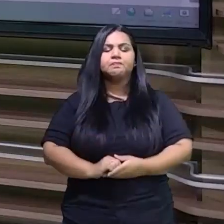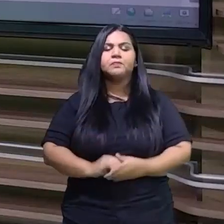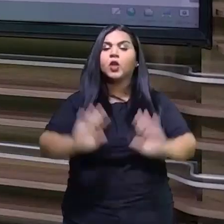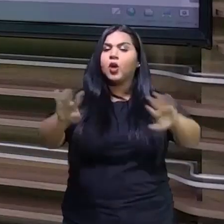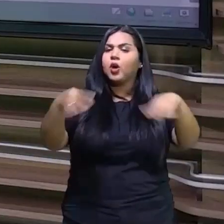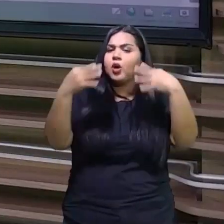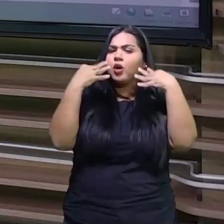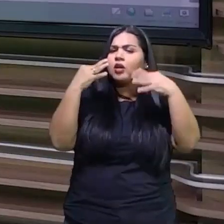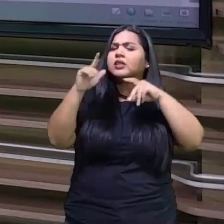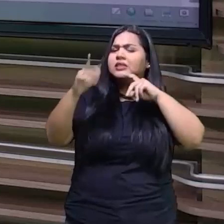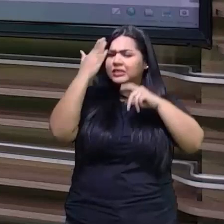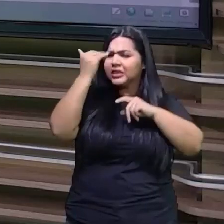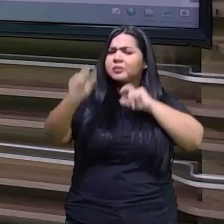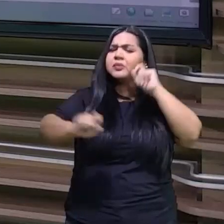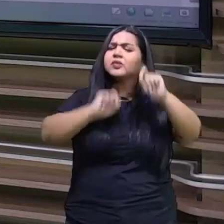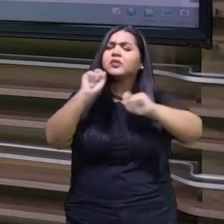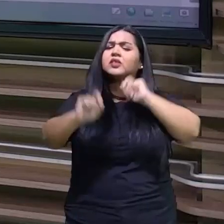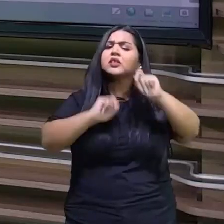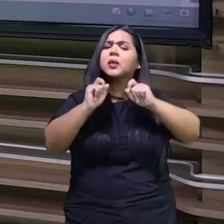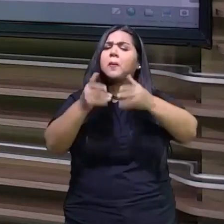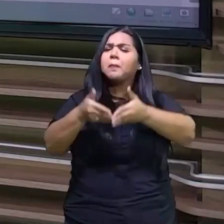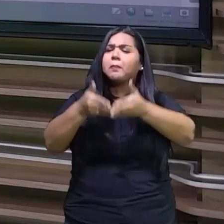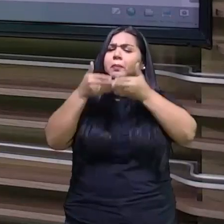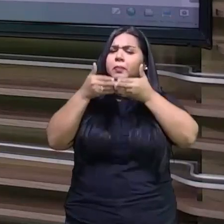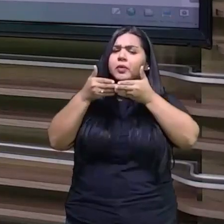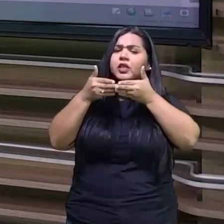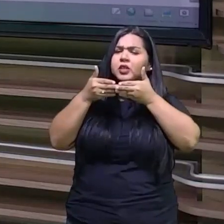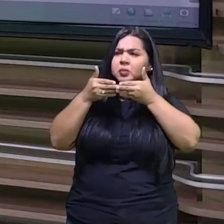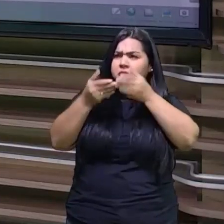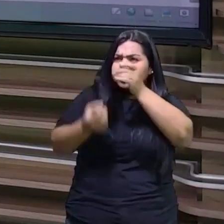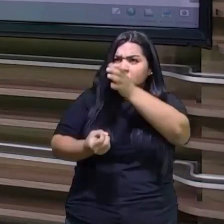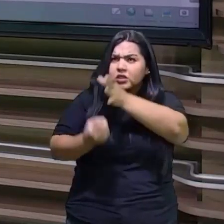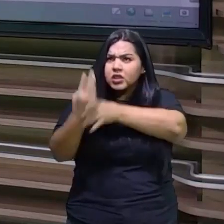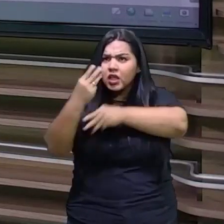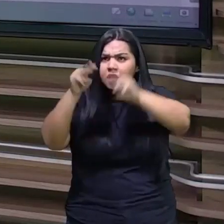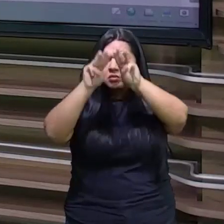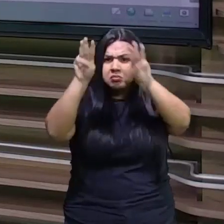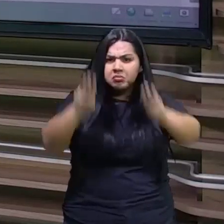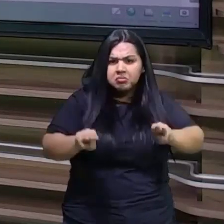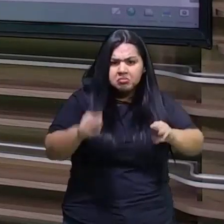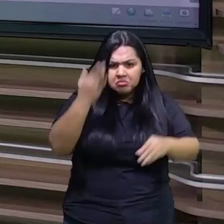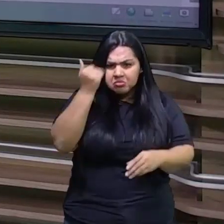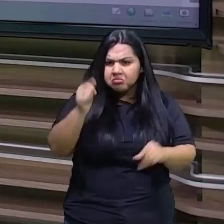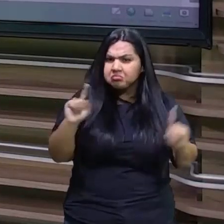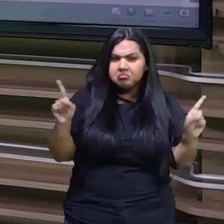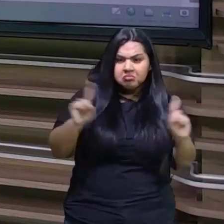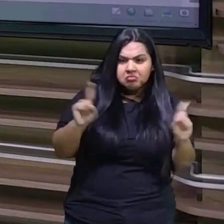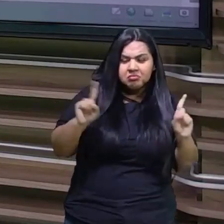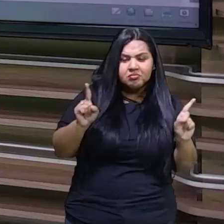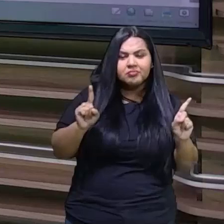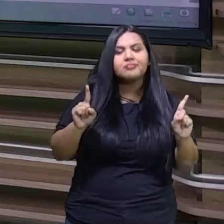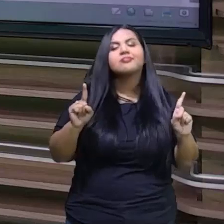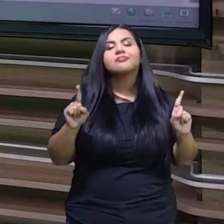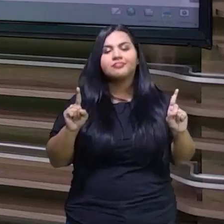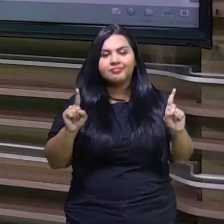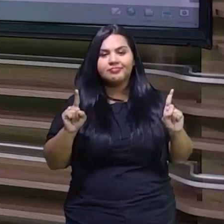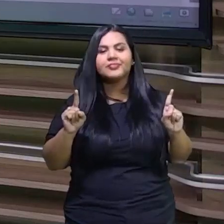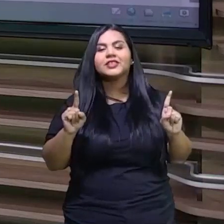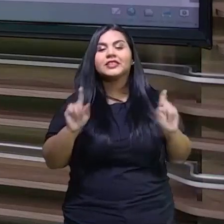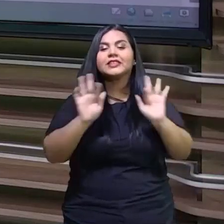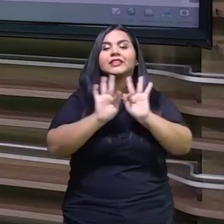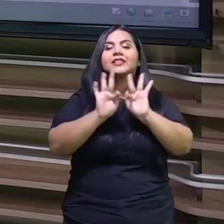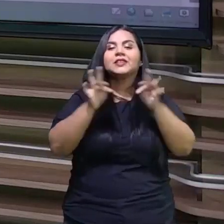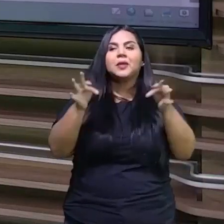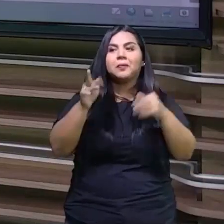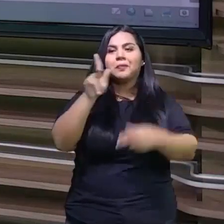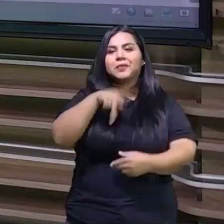Você sabe quem foi que pediu para que ser criado esse museu? Não? Não sabe? Rapaz, simplesmente a